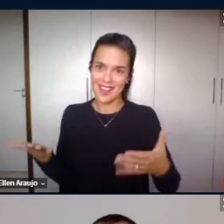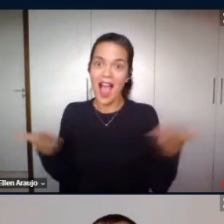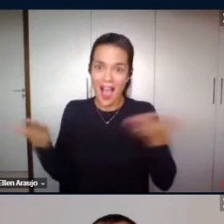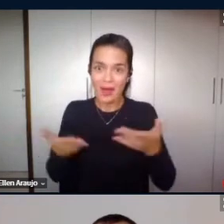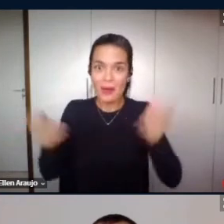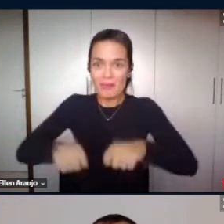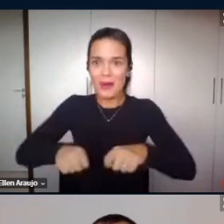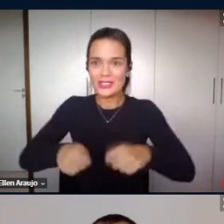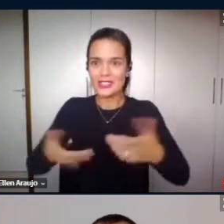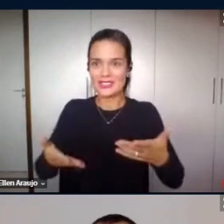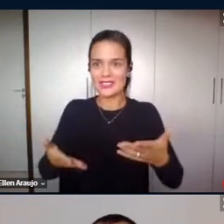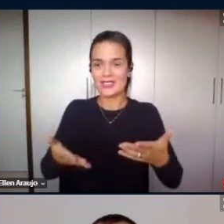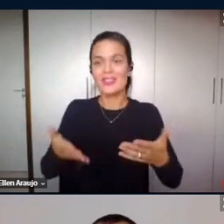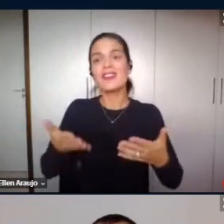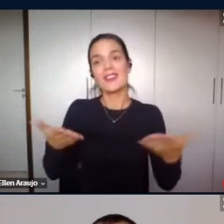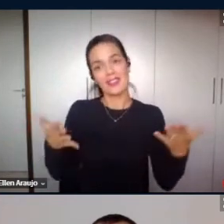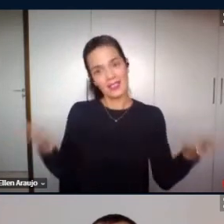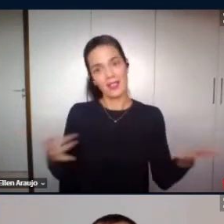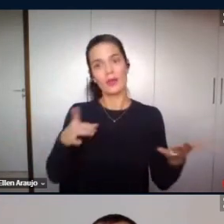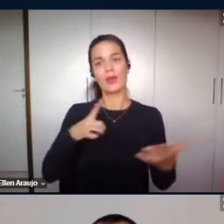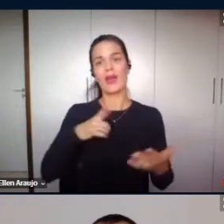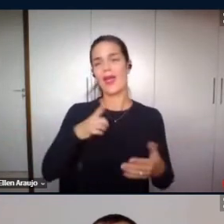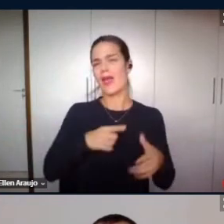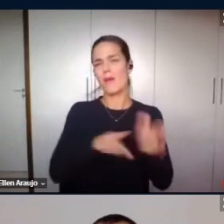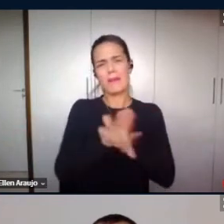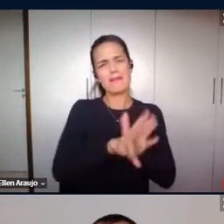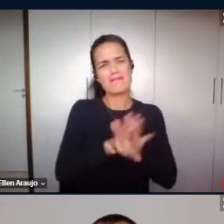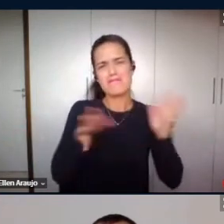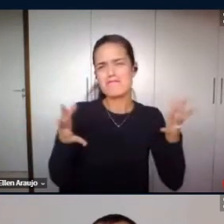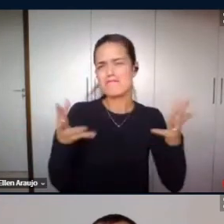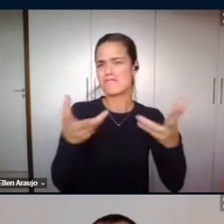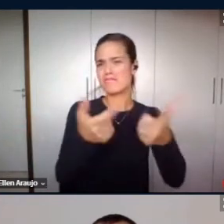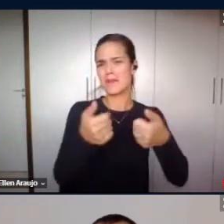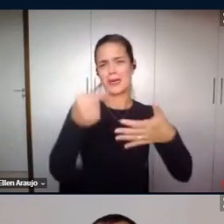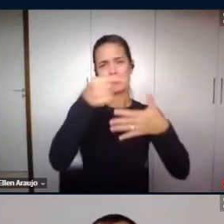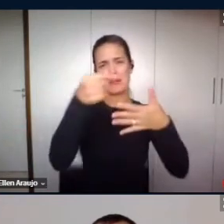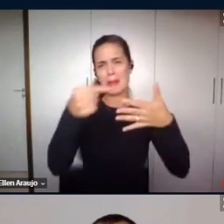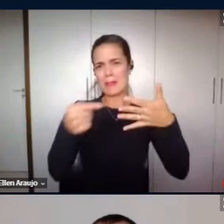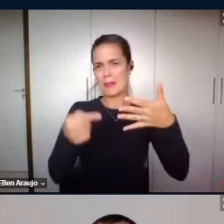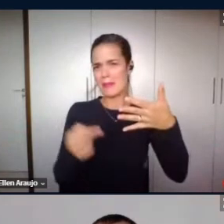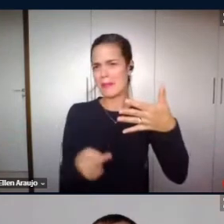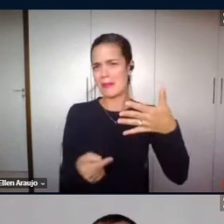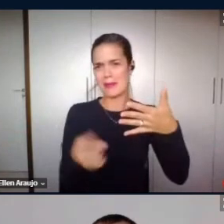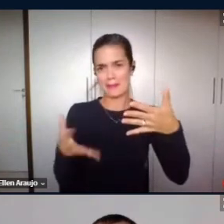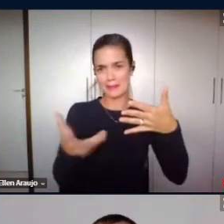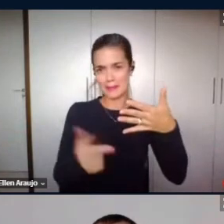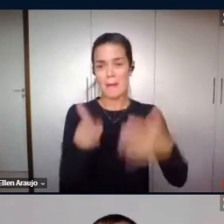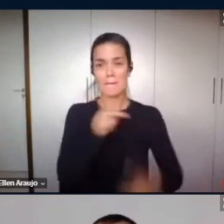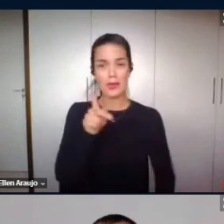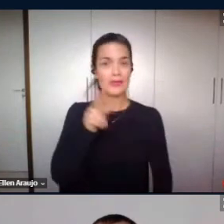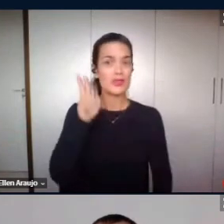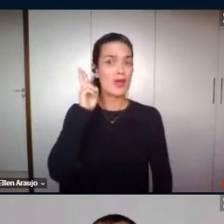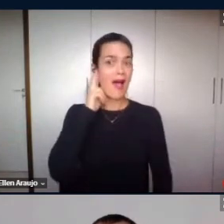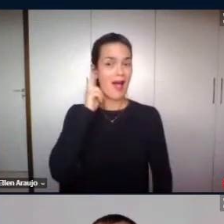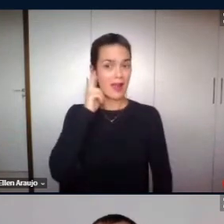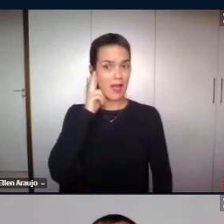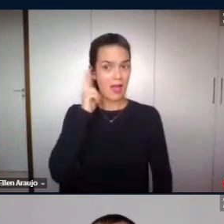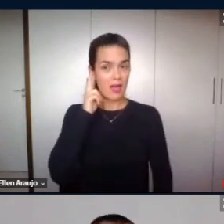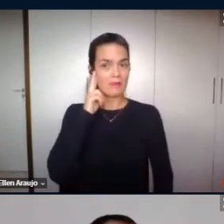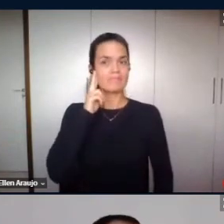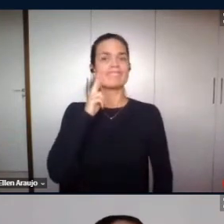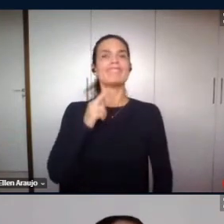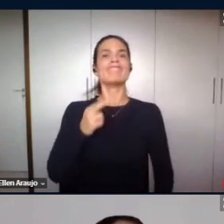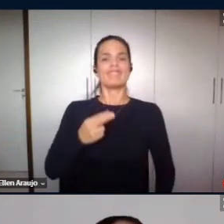investigação exemplar em vários aspectos. Só o fato de o professor Alex se propor a criar